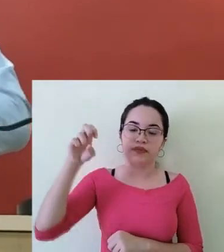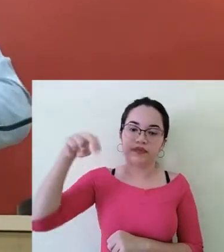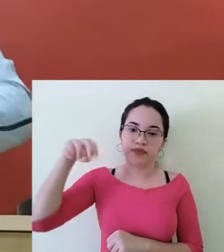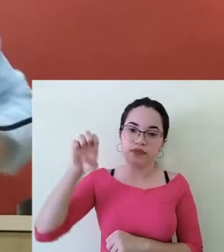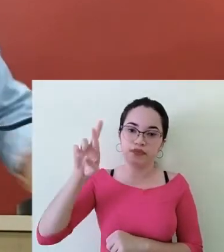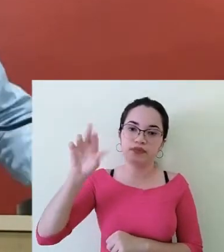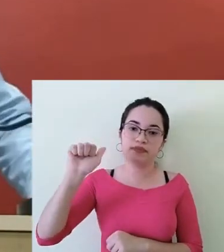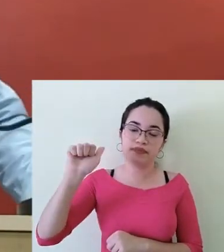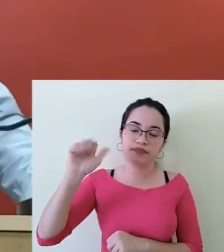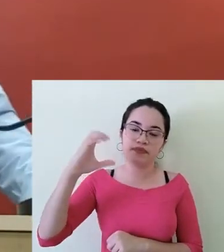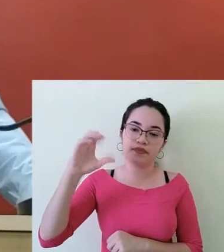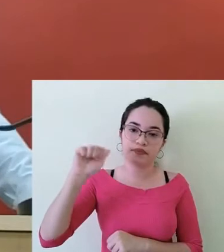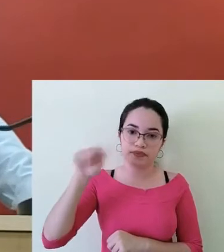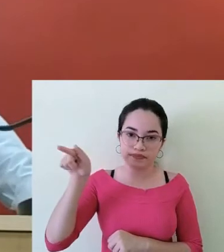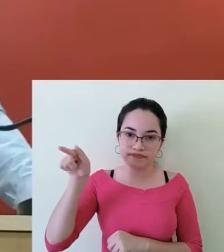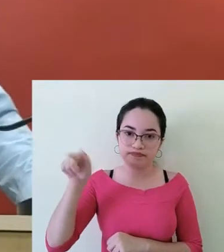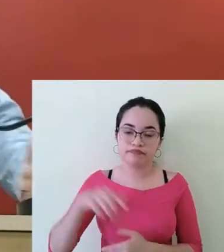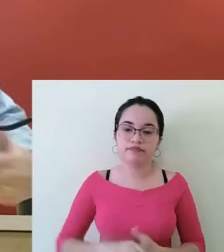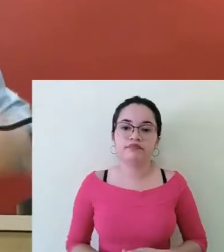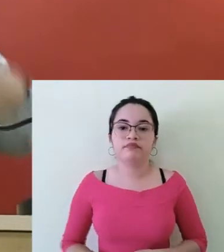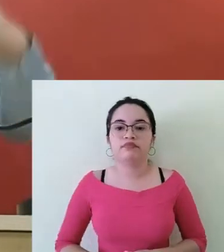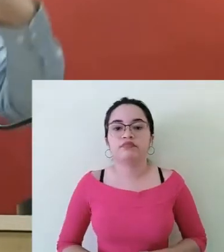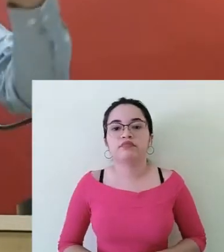degeneração, veio a corrupção.